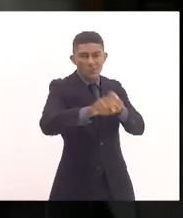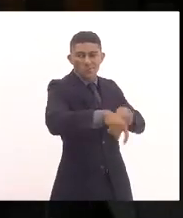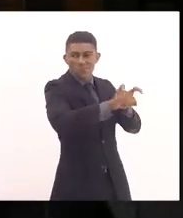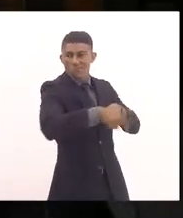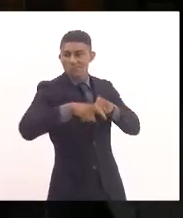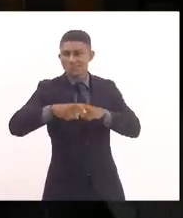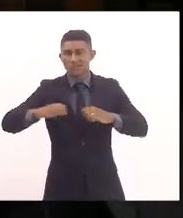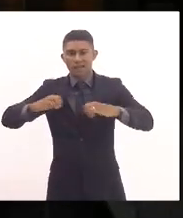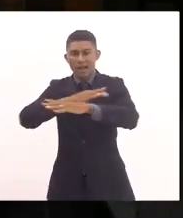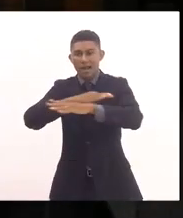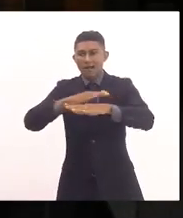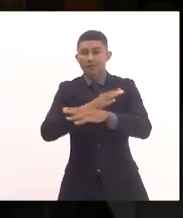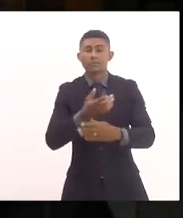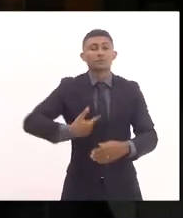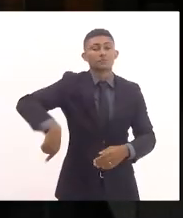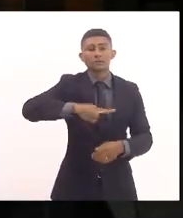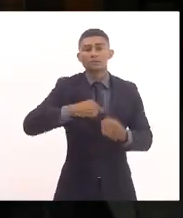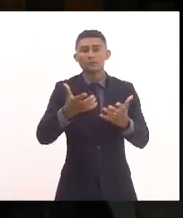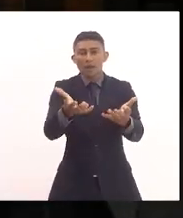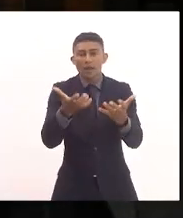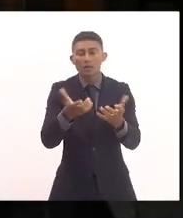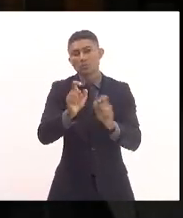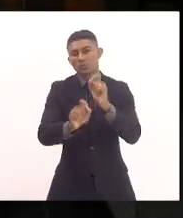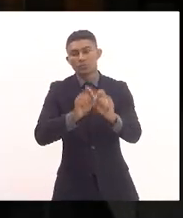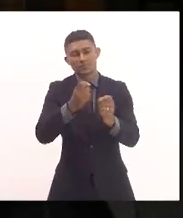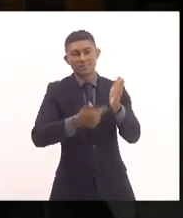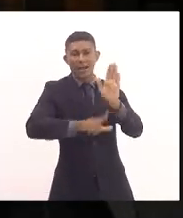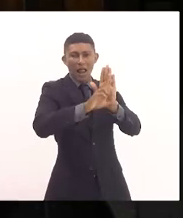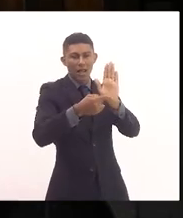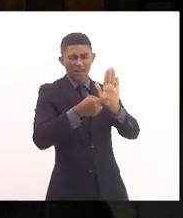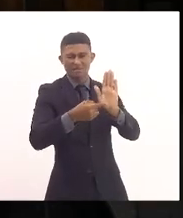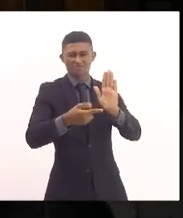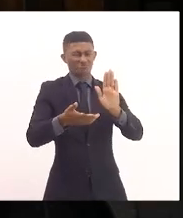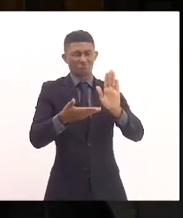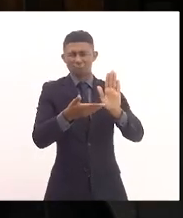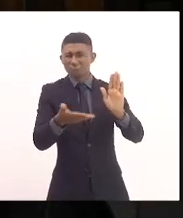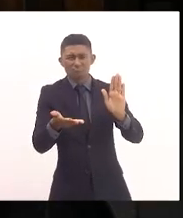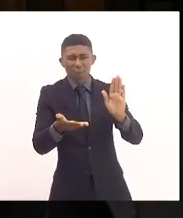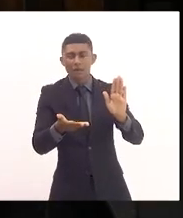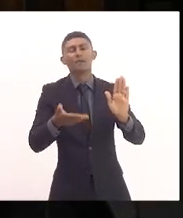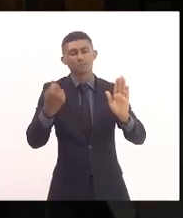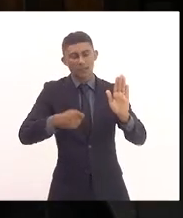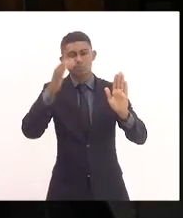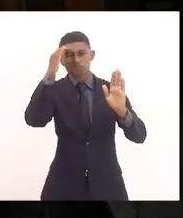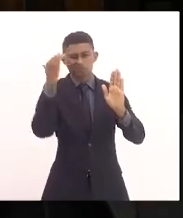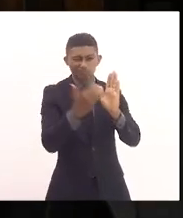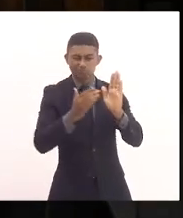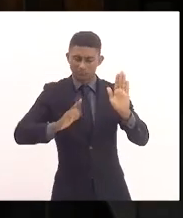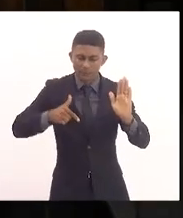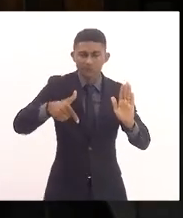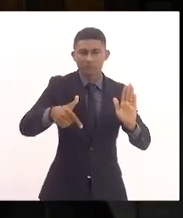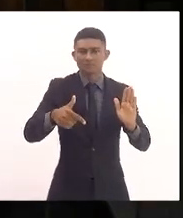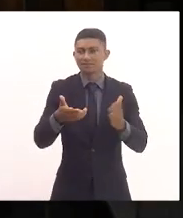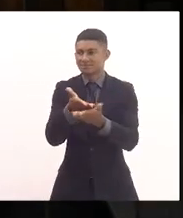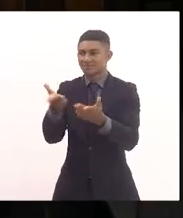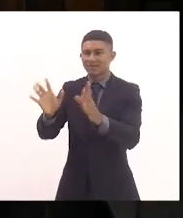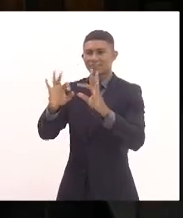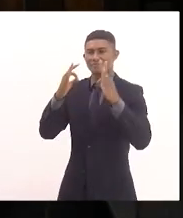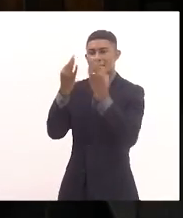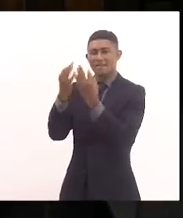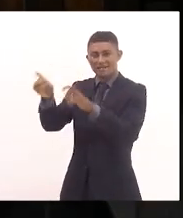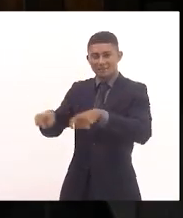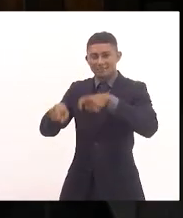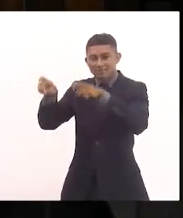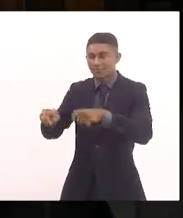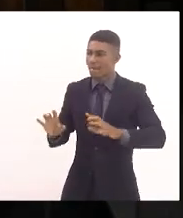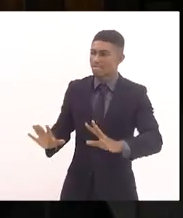leis saiam do papel e virem, de fato, estímulo à agricultura familiar, estímulo à agroecologia,